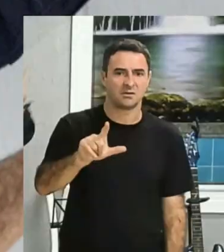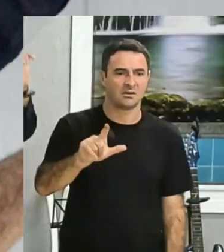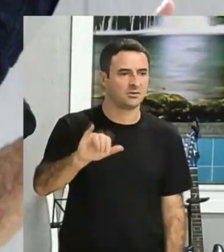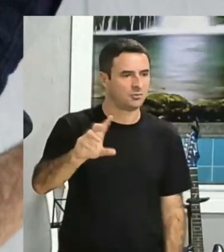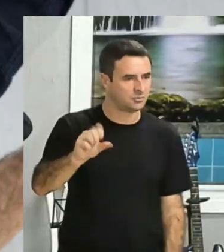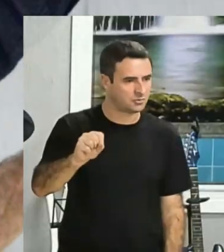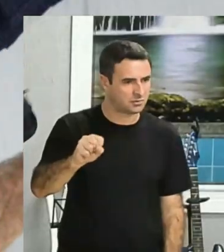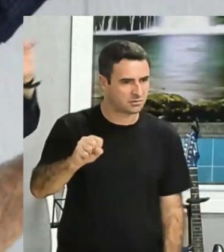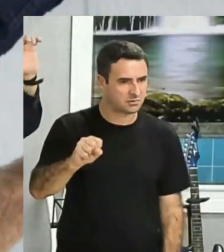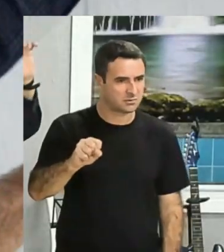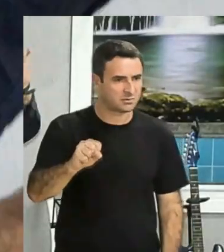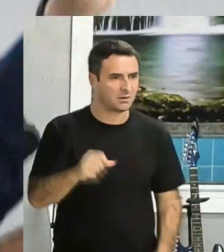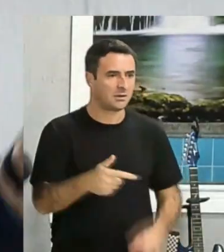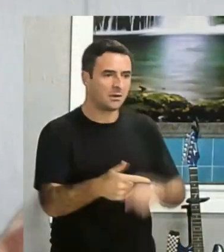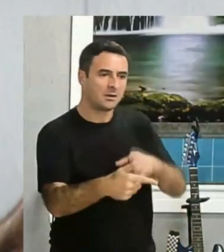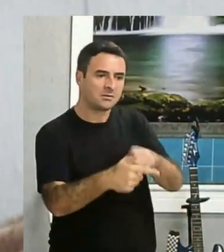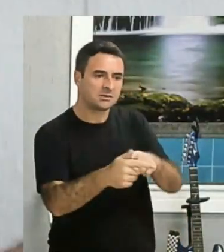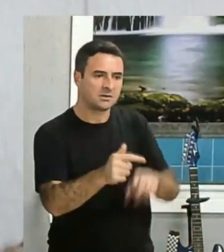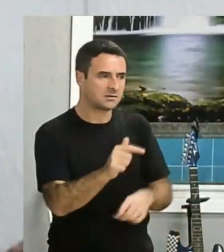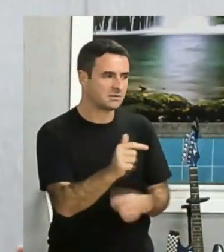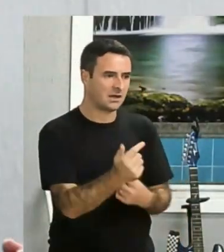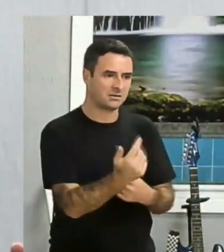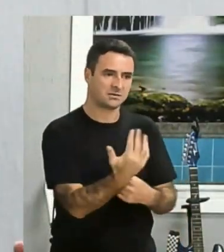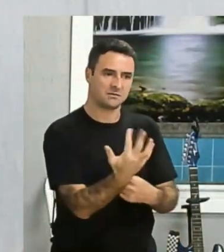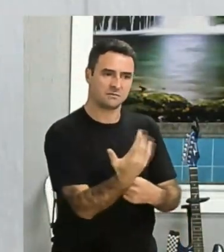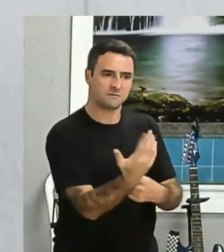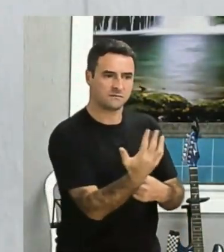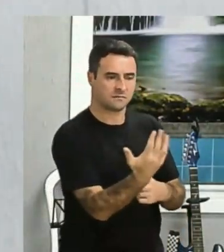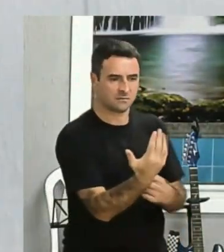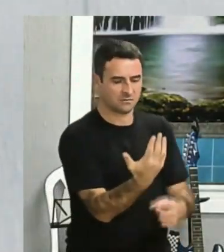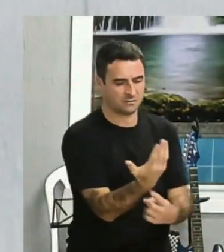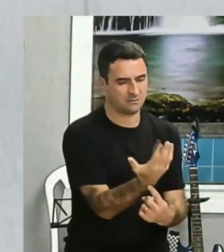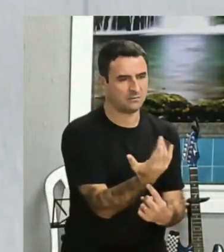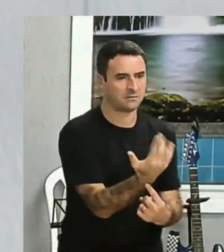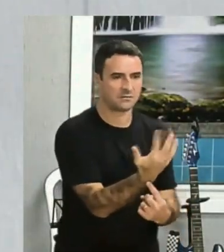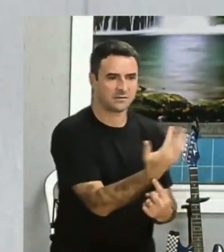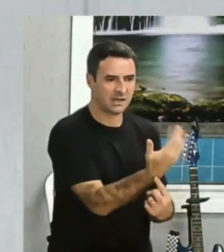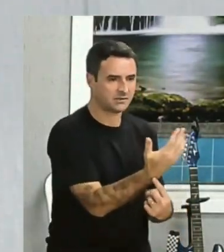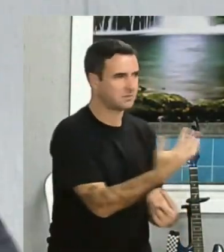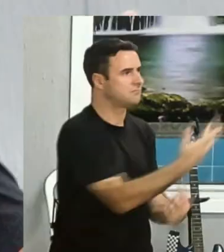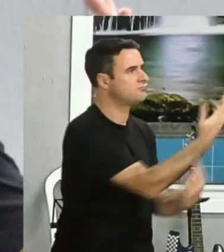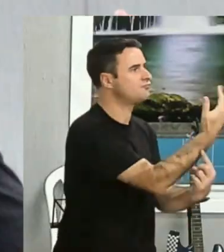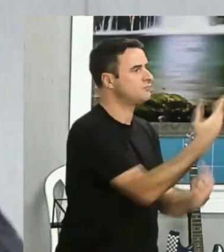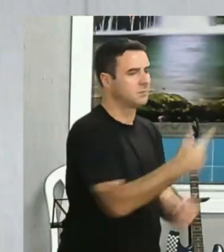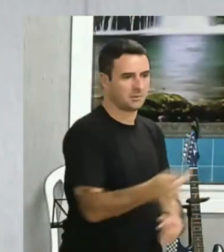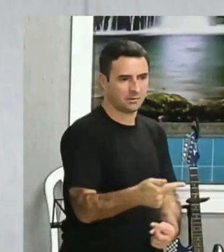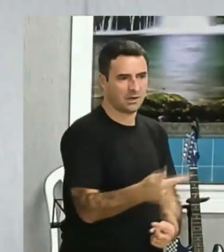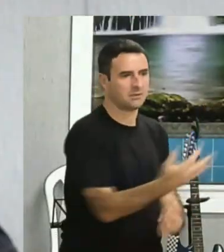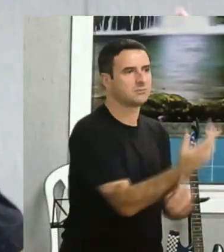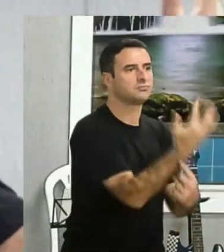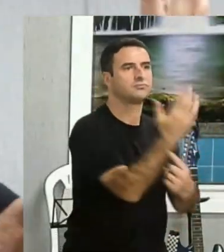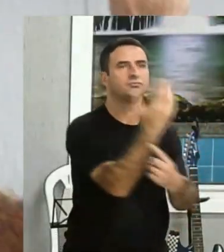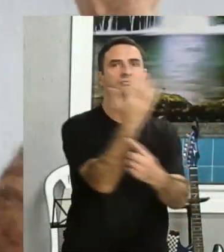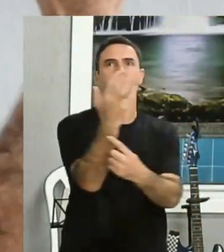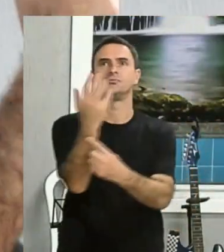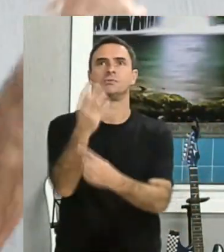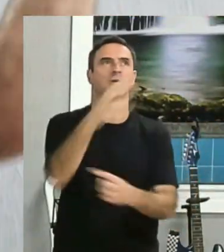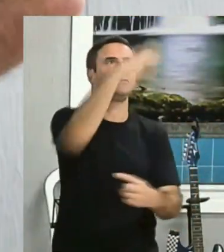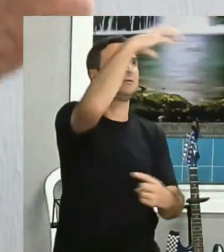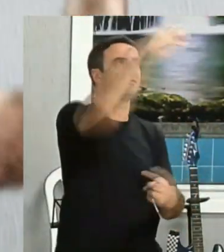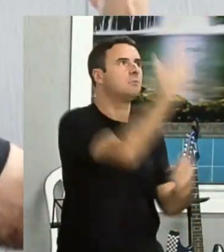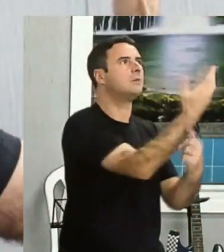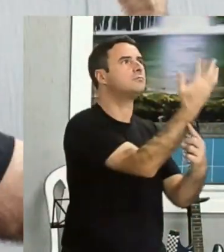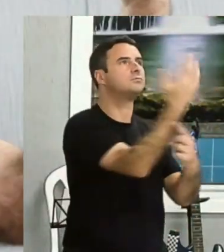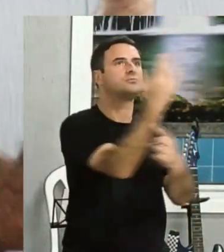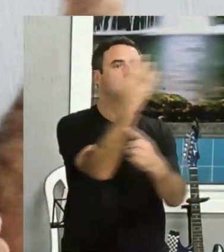7 braços assim. E em cima desses braços colocavam lâmpadas.